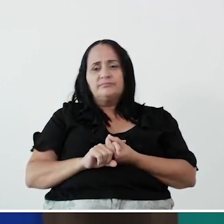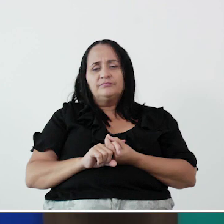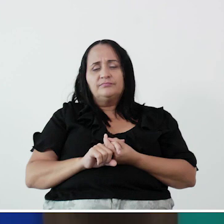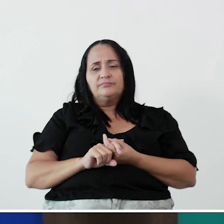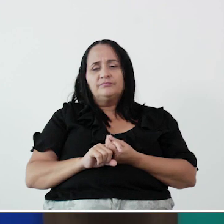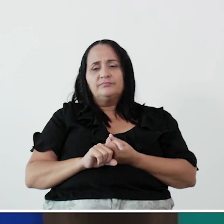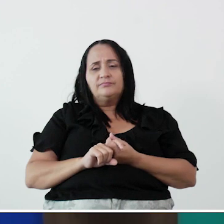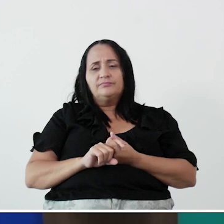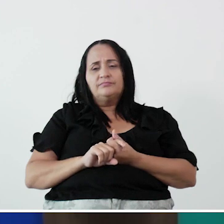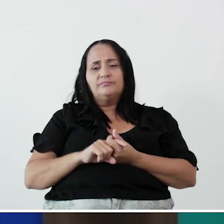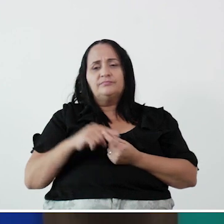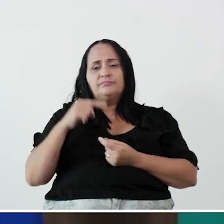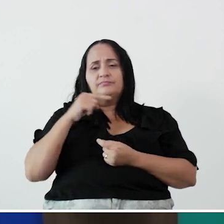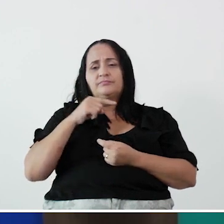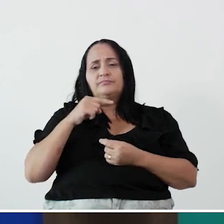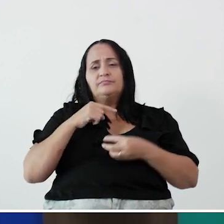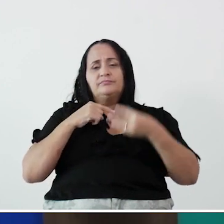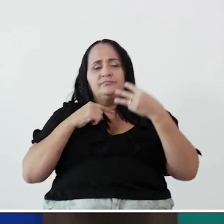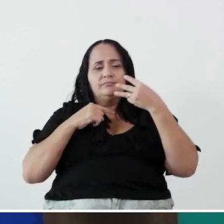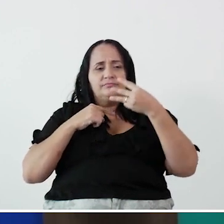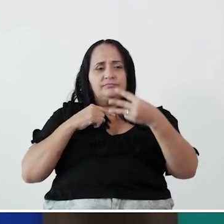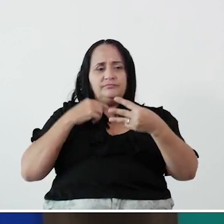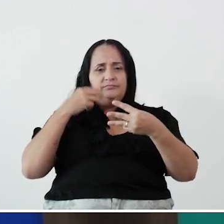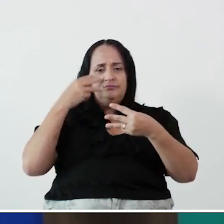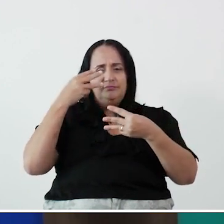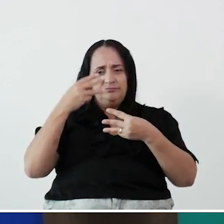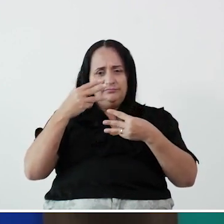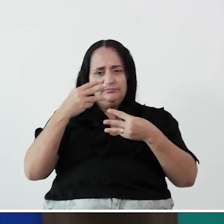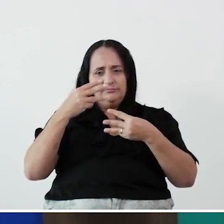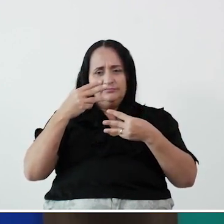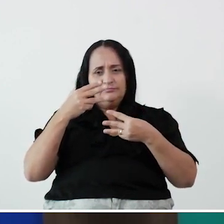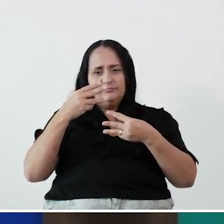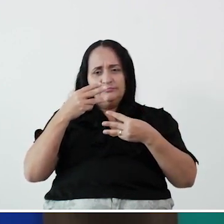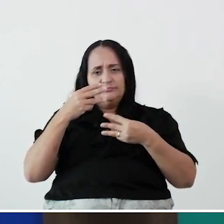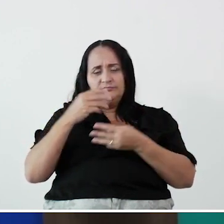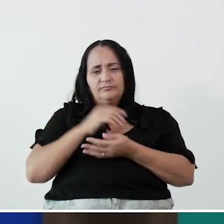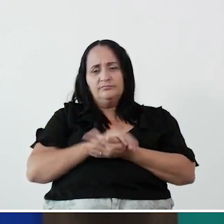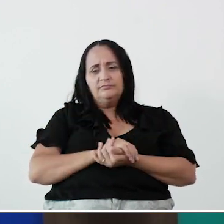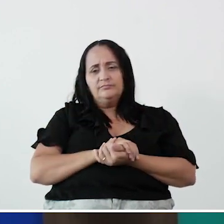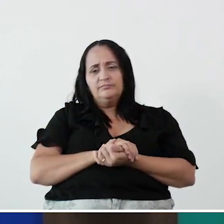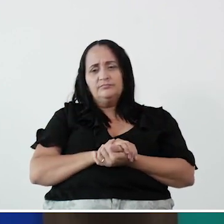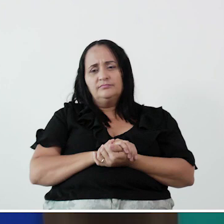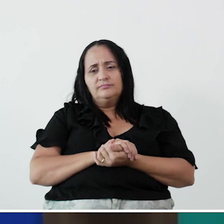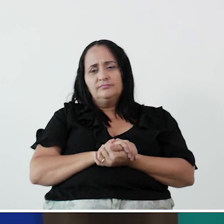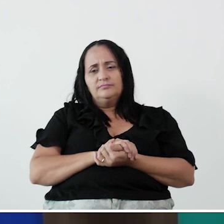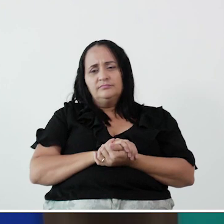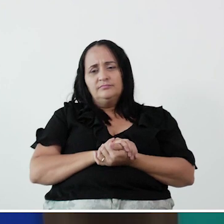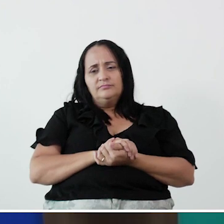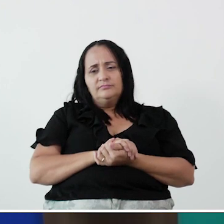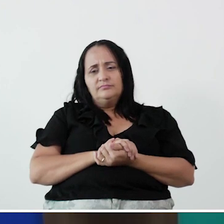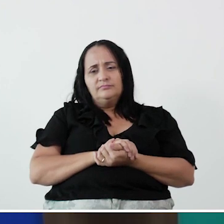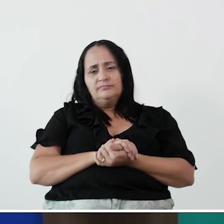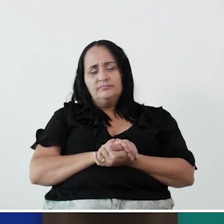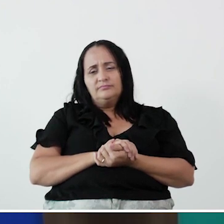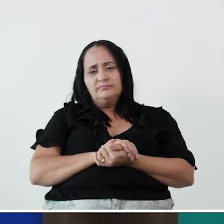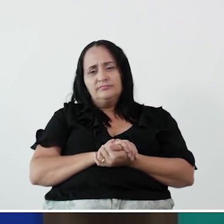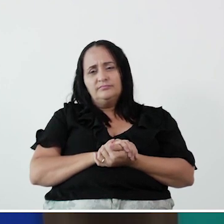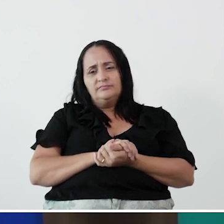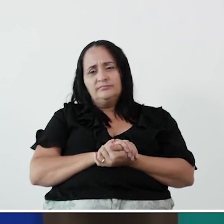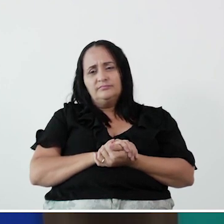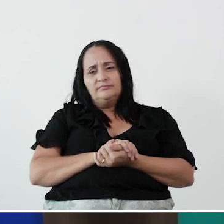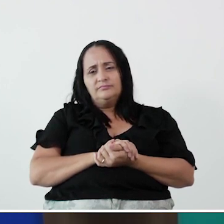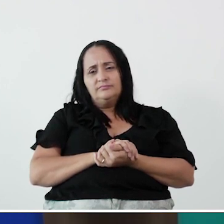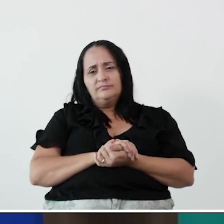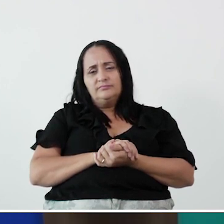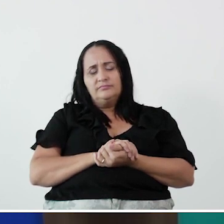expoente 3. Base negativa e o expoente ímpar. Você não precisa se preocupar